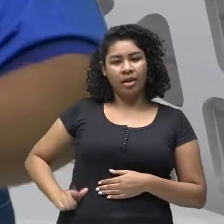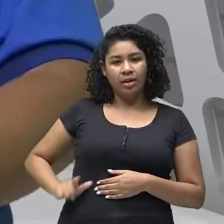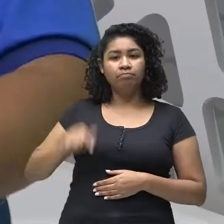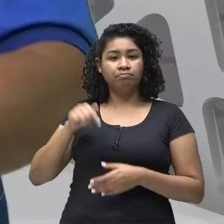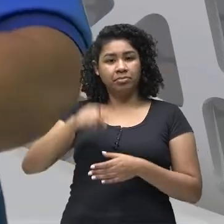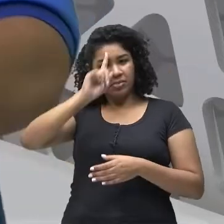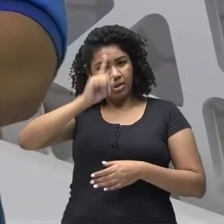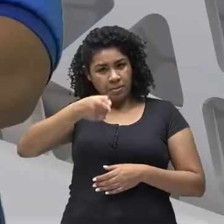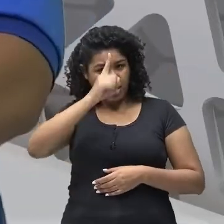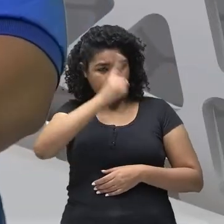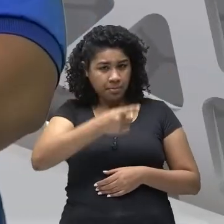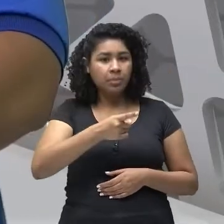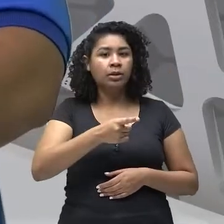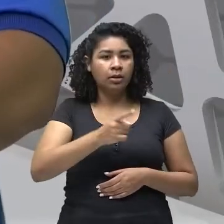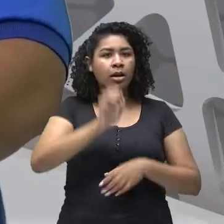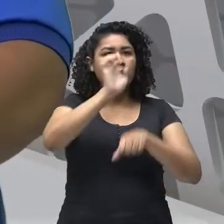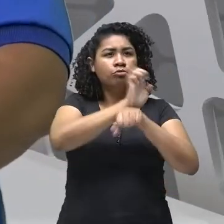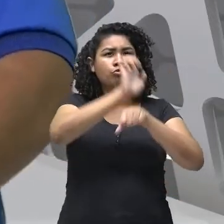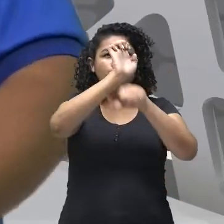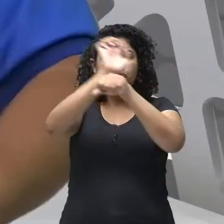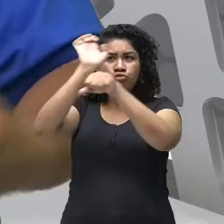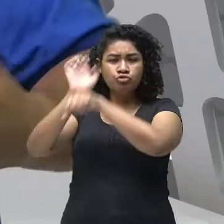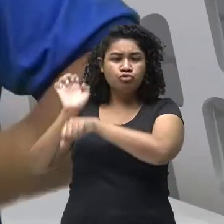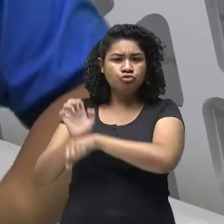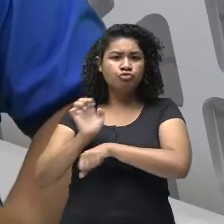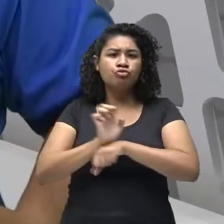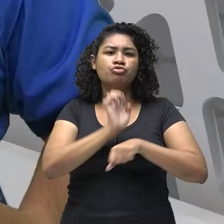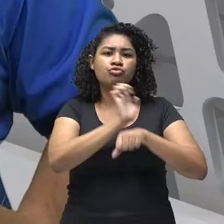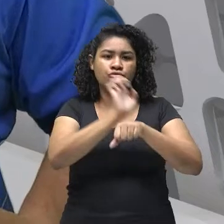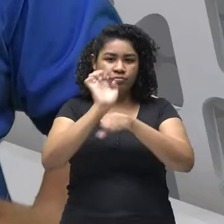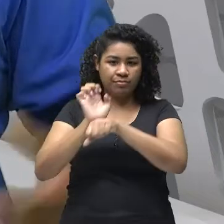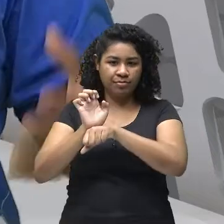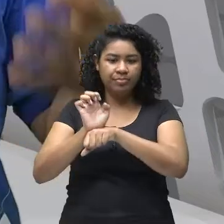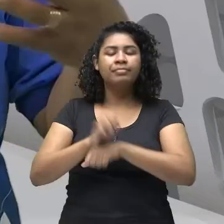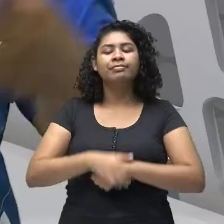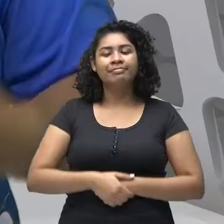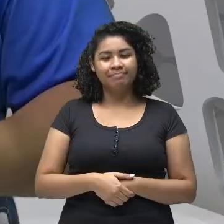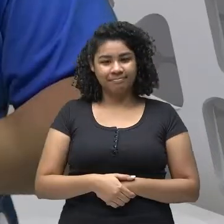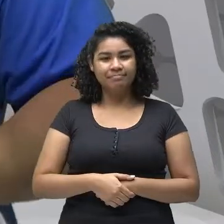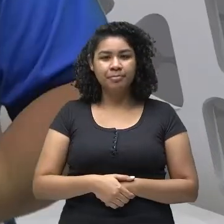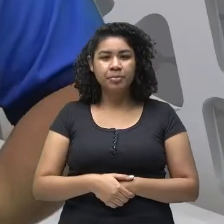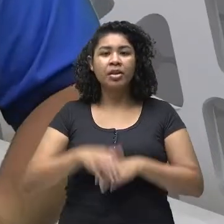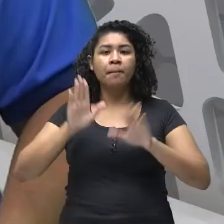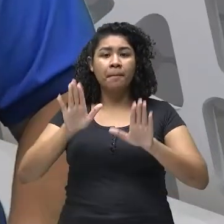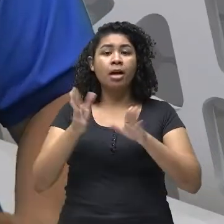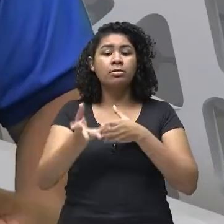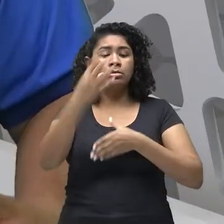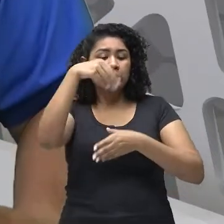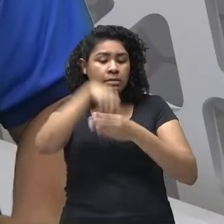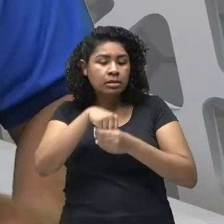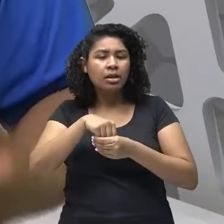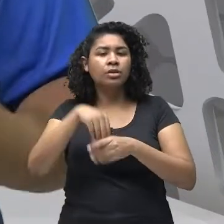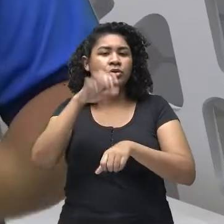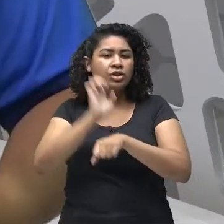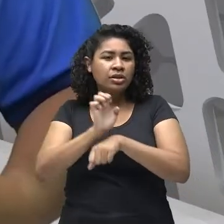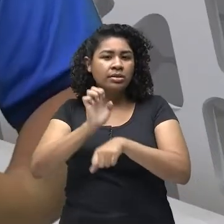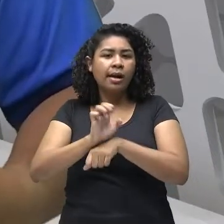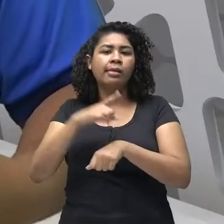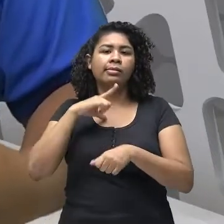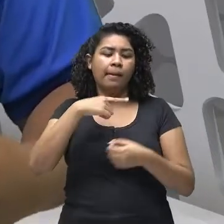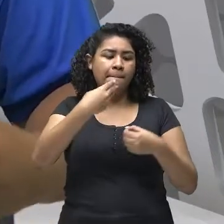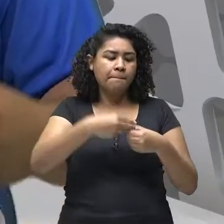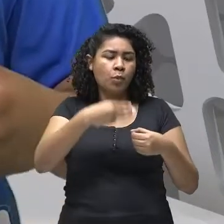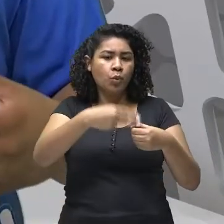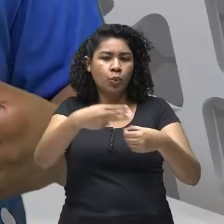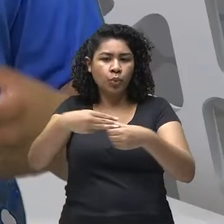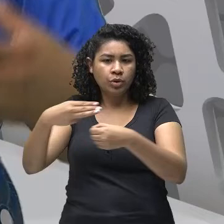as porções menores do país, que são o quê? Os estados. Mas os estados são compostos de municípios, né, as cidades.